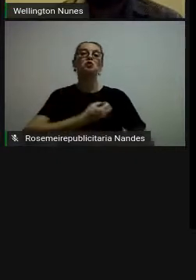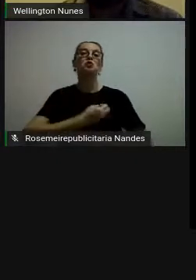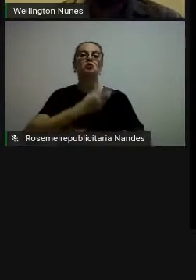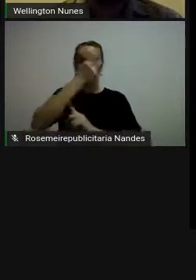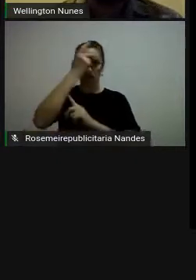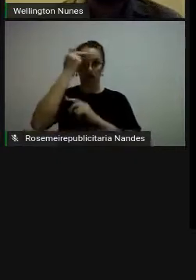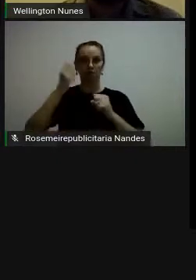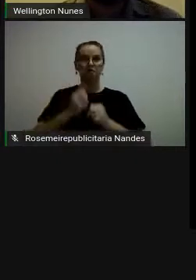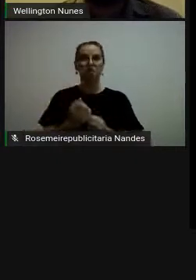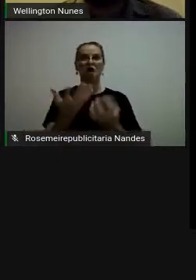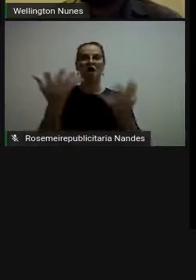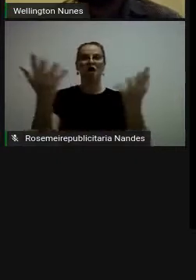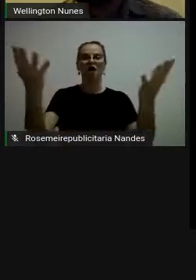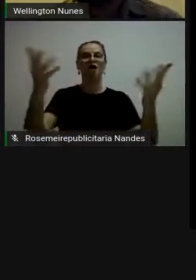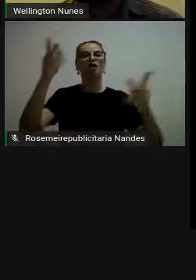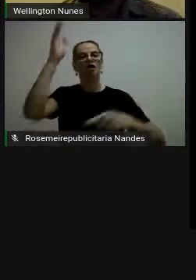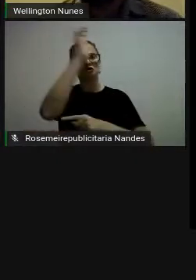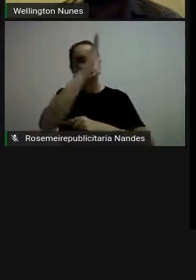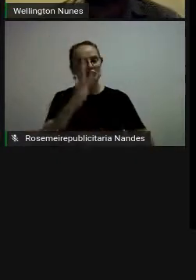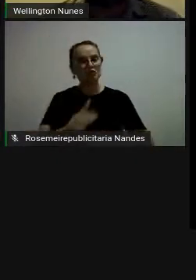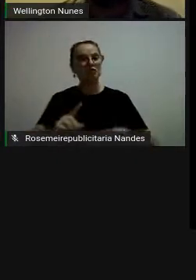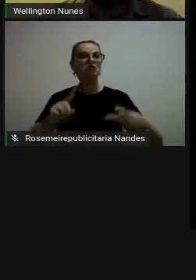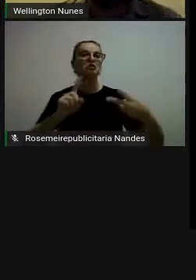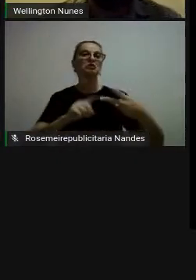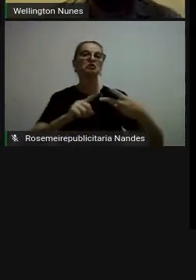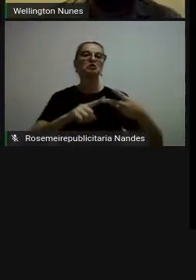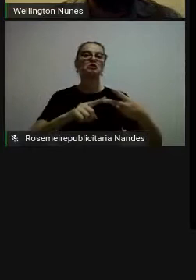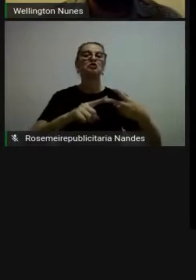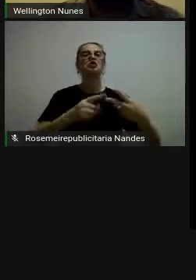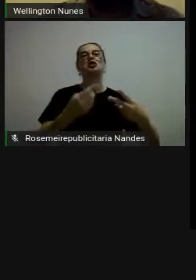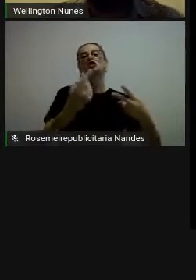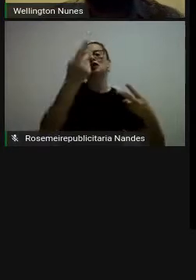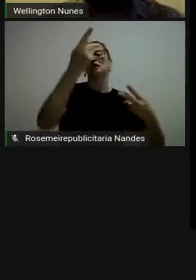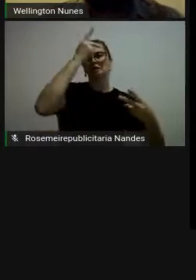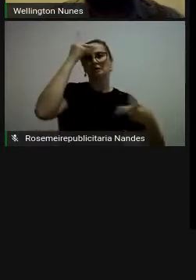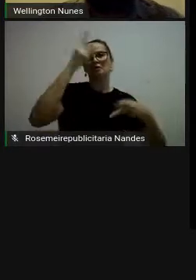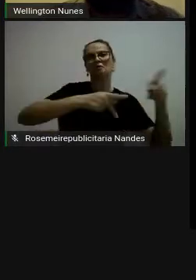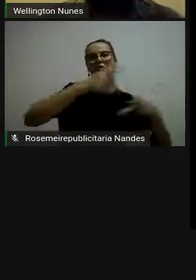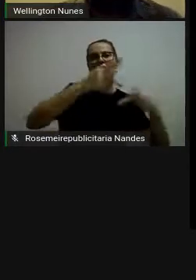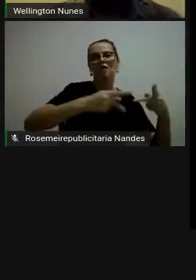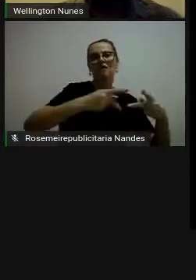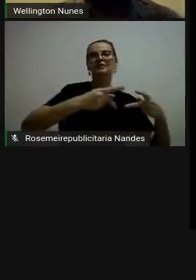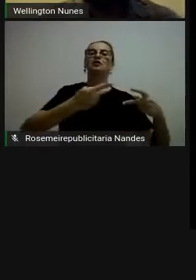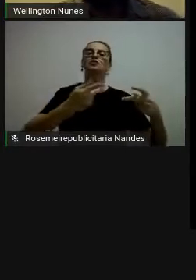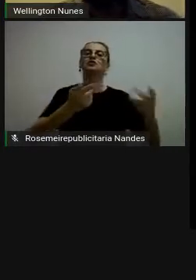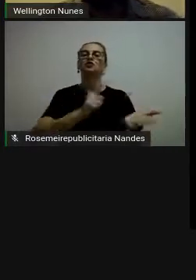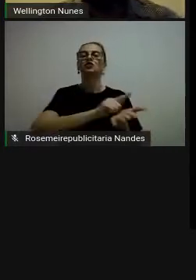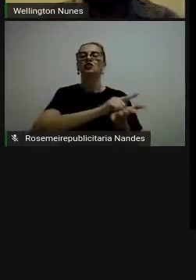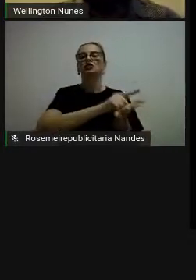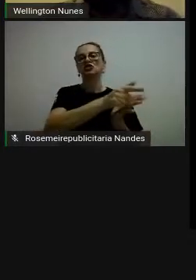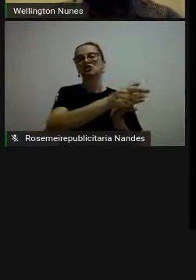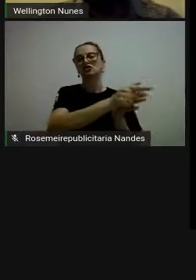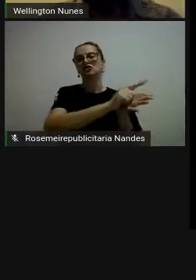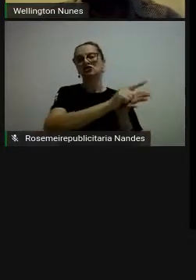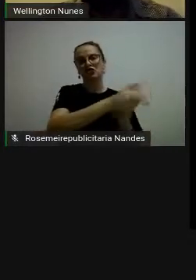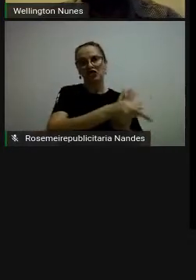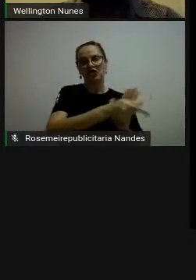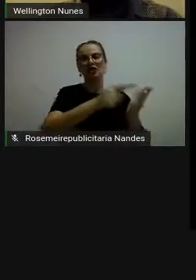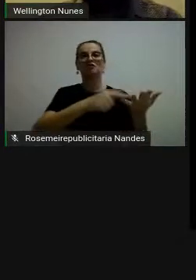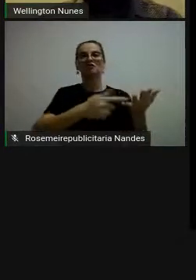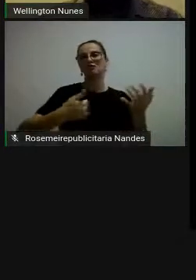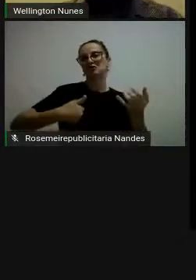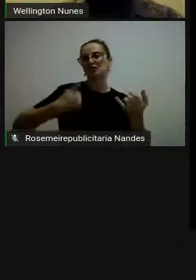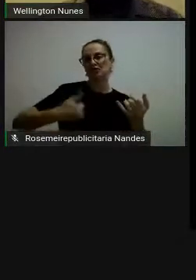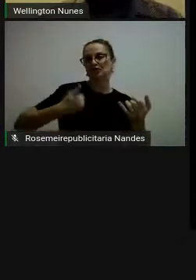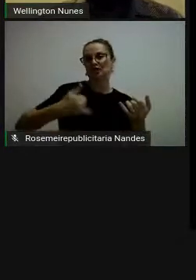brasileira, outras informações, como população por renda, por idade, por sexo, por faixa etária de idade,